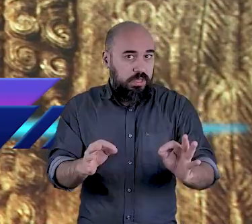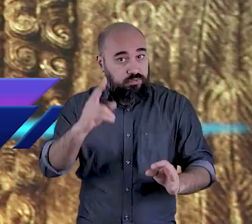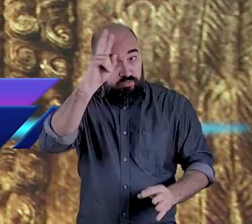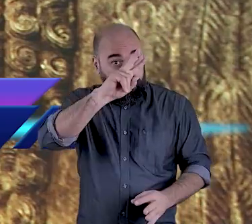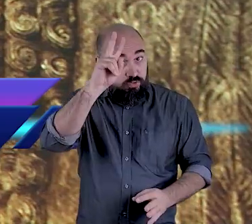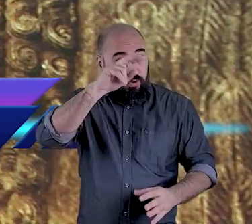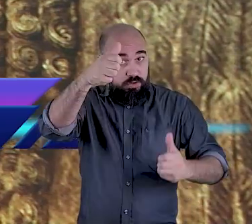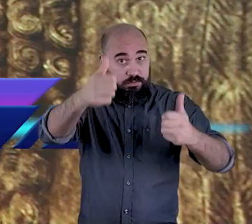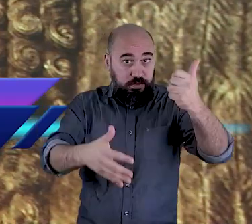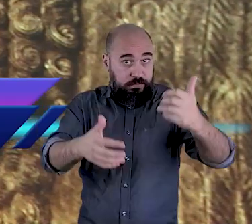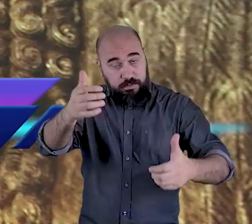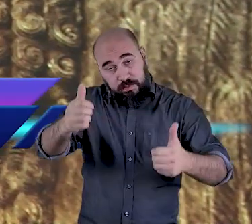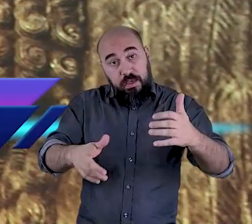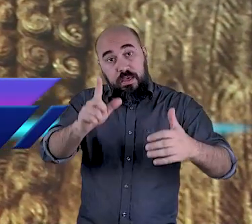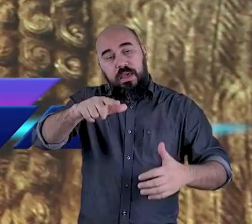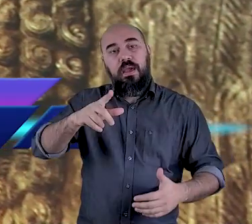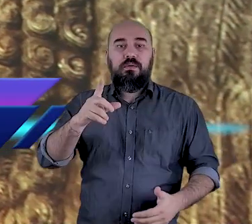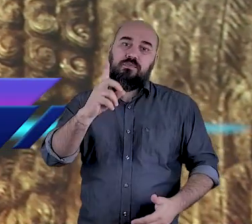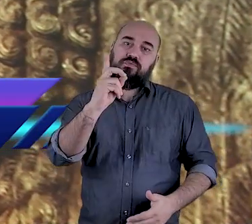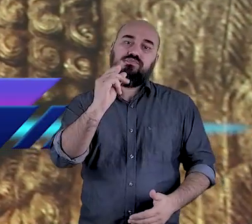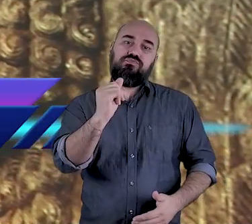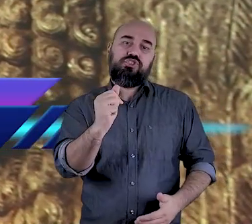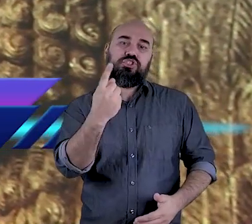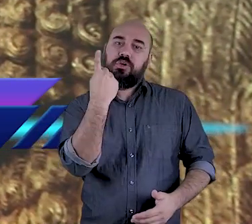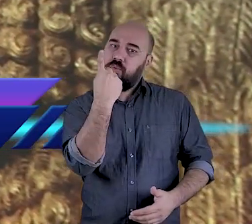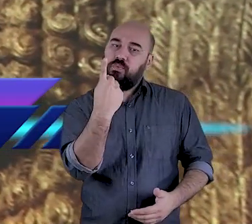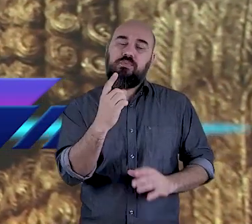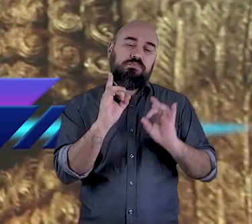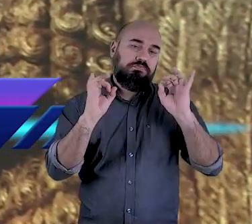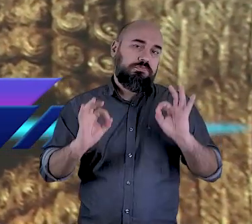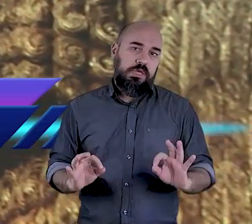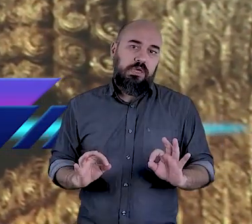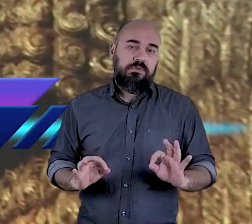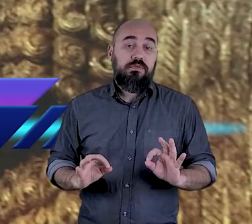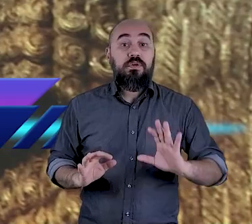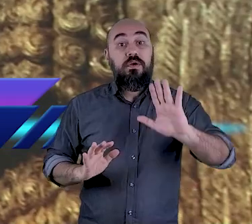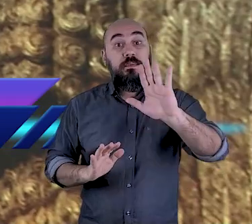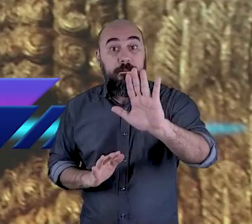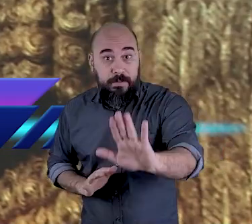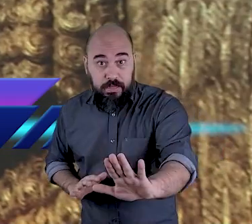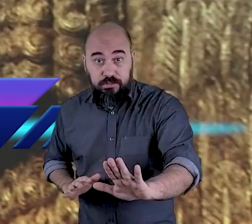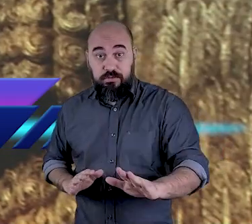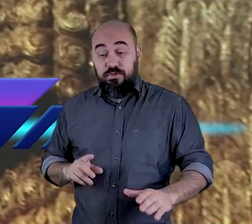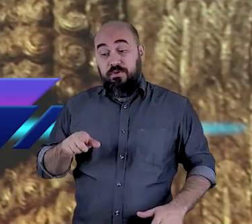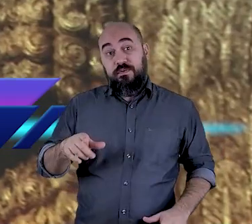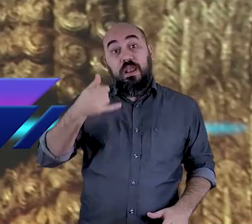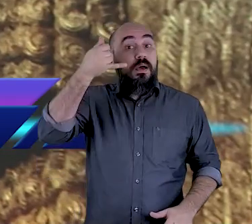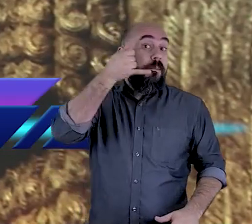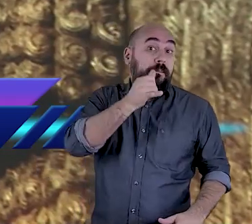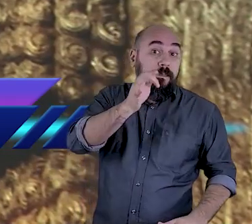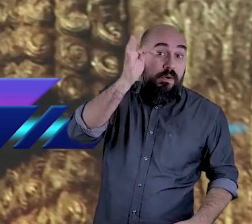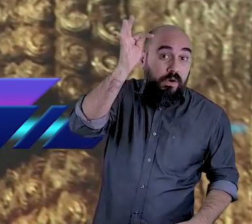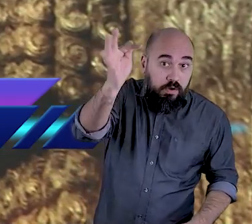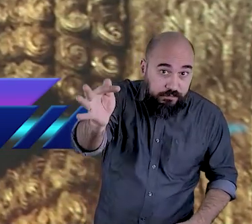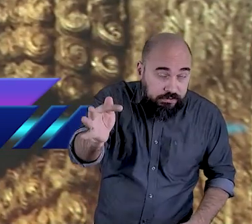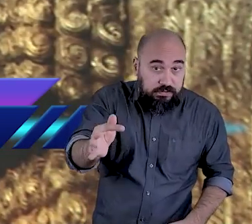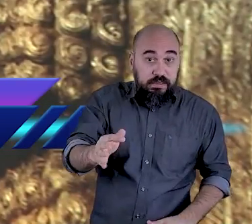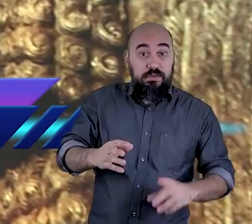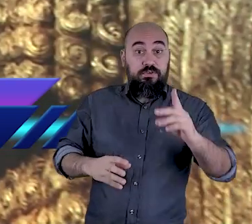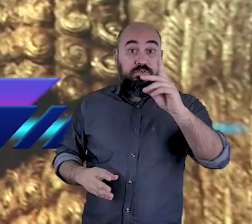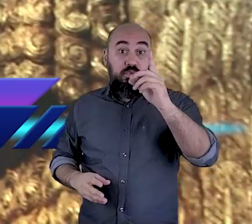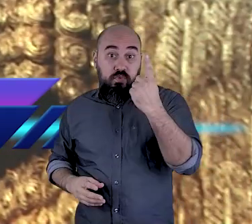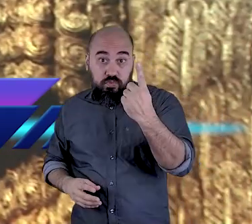uma profecia simbólica é óbvia que os dias eles não terão mesmo significado